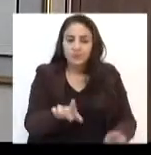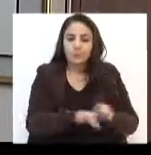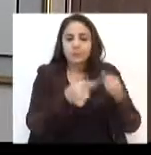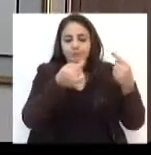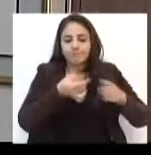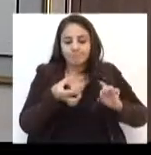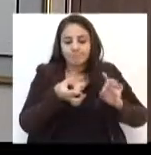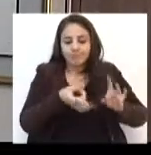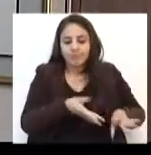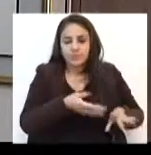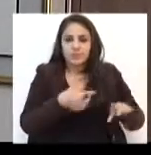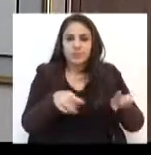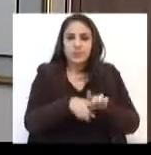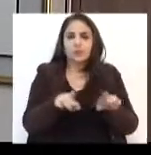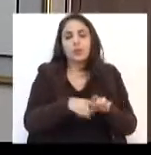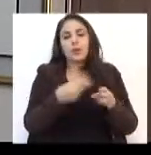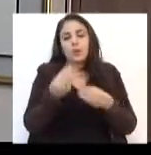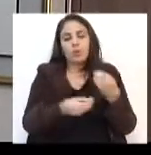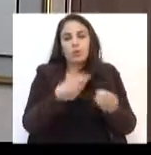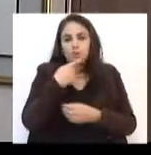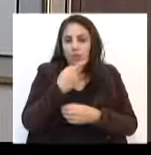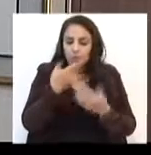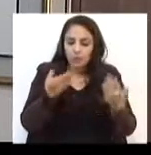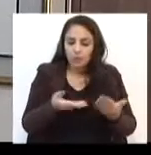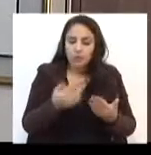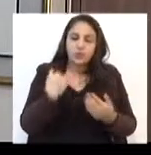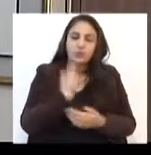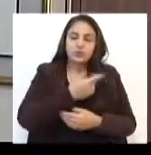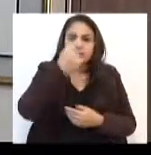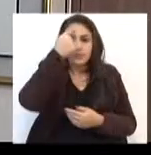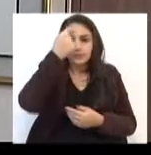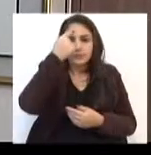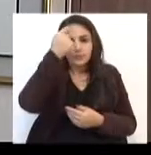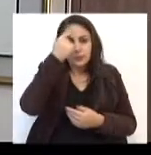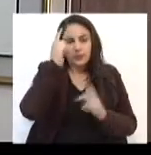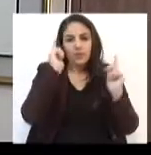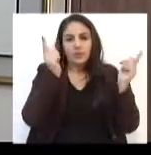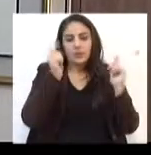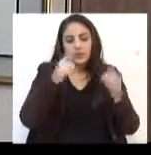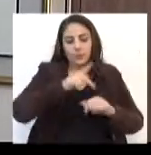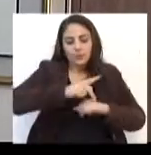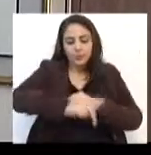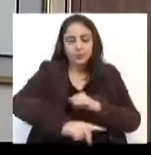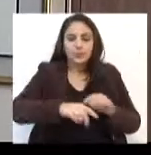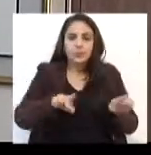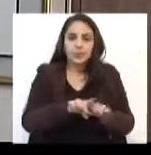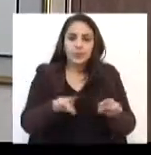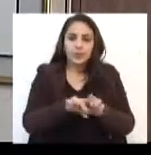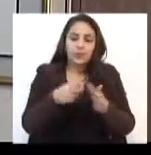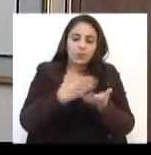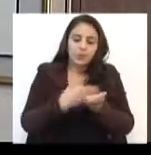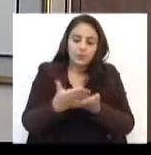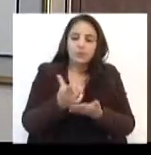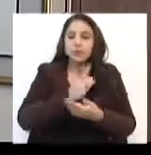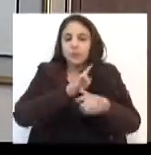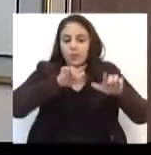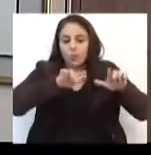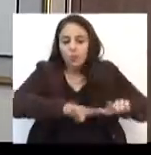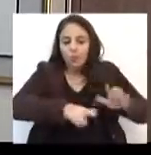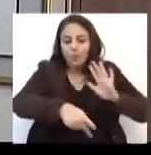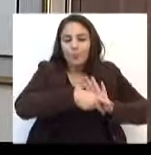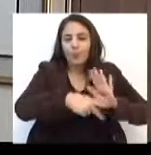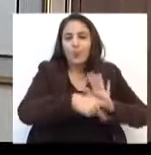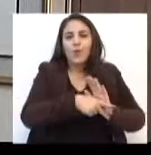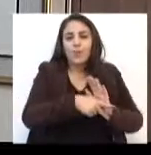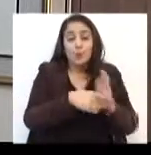está abandonada, podemos afirmar assim hoje, né? Então a ideia nossa era que o Carnaval de Passo Fundo, as escolas de samba, tivessem lá os seus galpões, porque